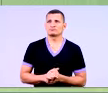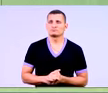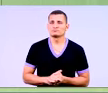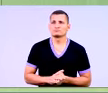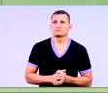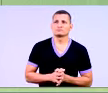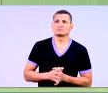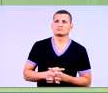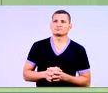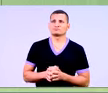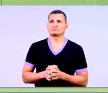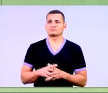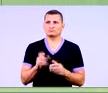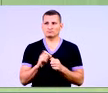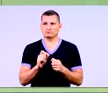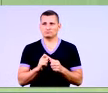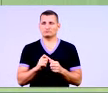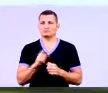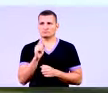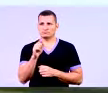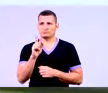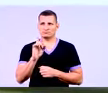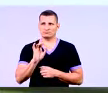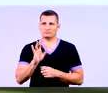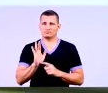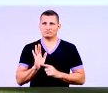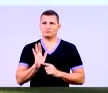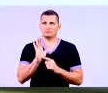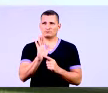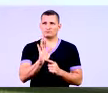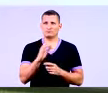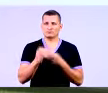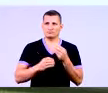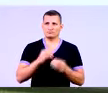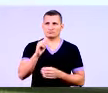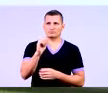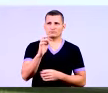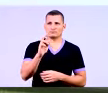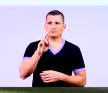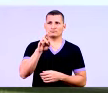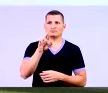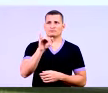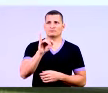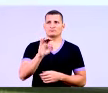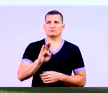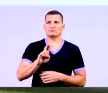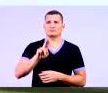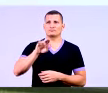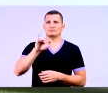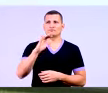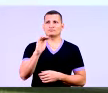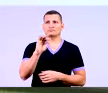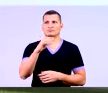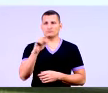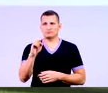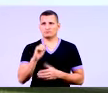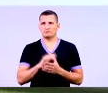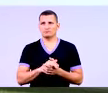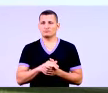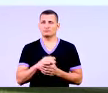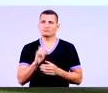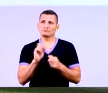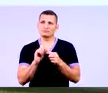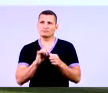o que nós fizemos aqui foi apenas uma demonstração de atribuição notem que o que eu fiz foi apenas